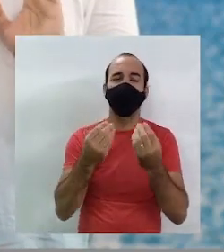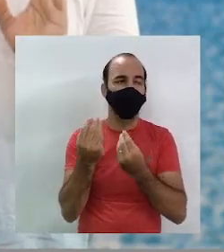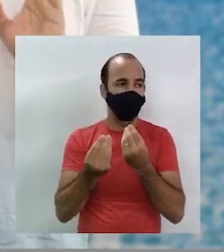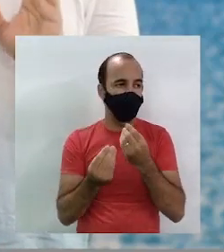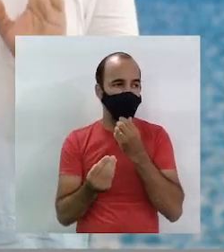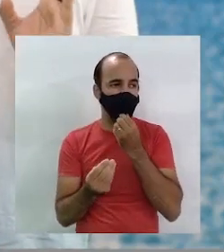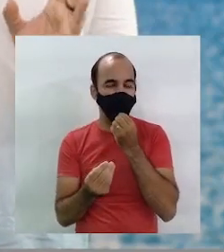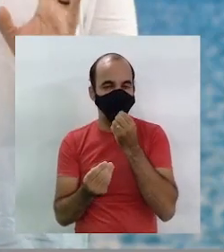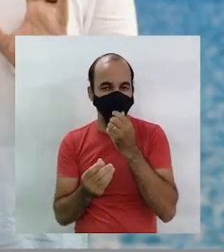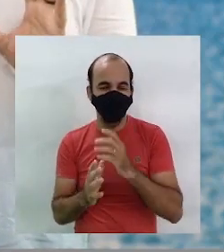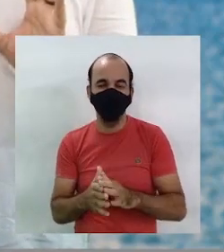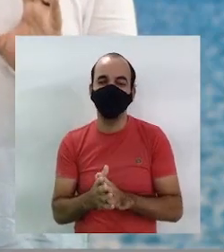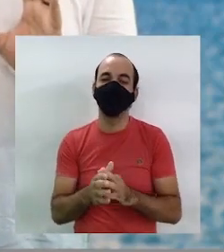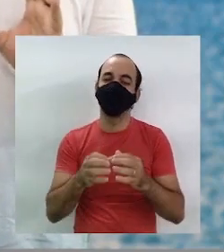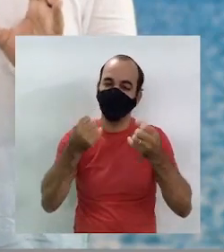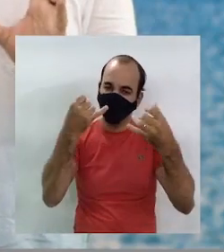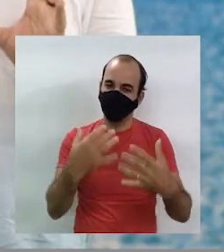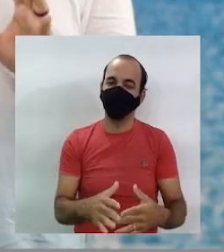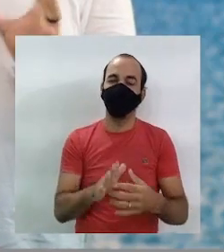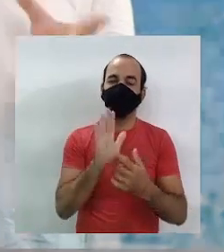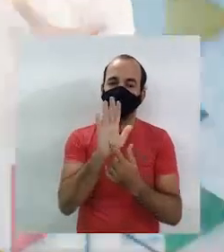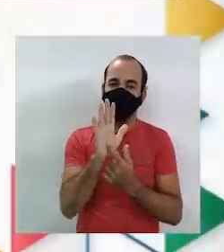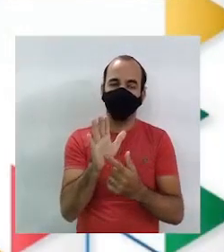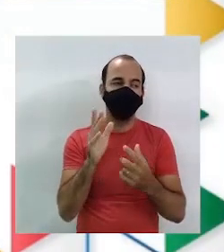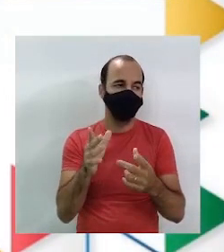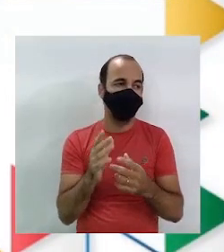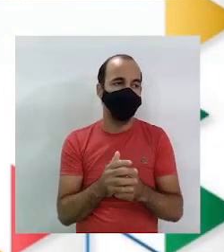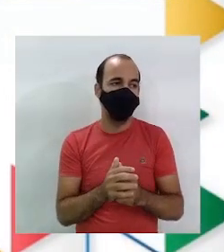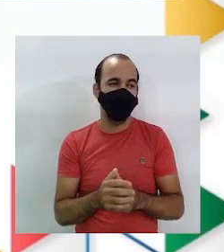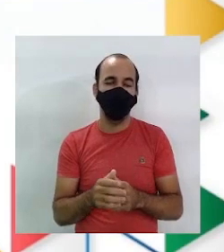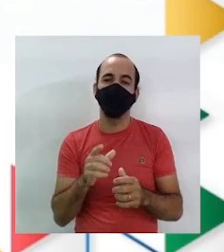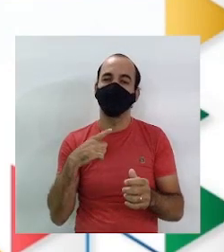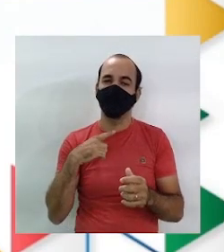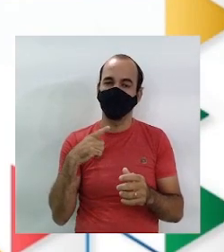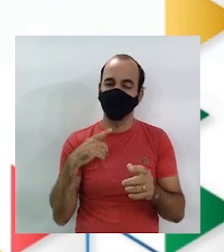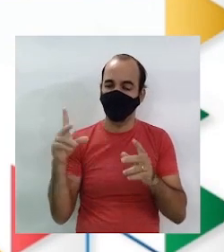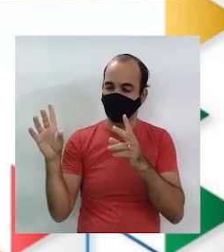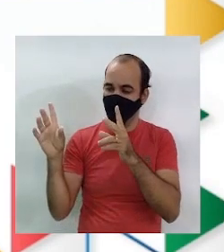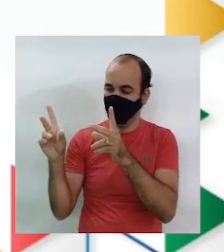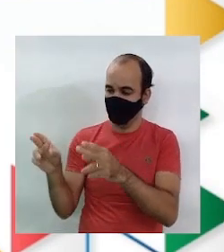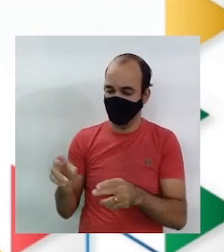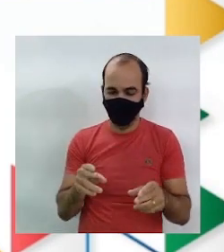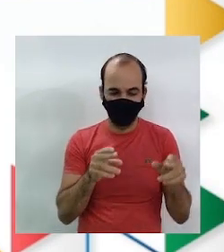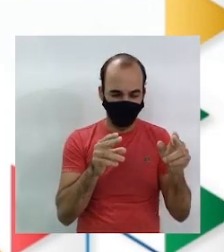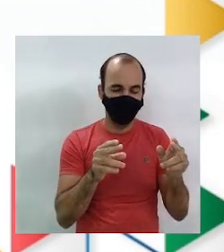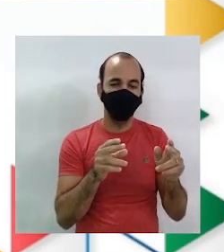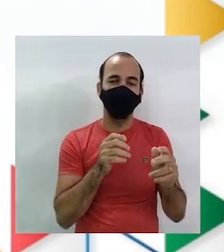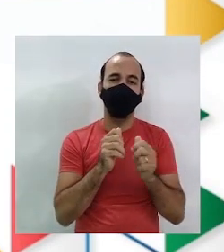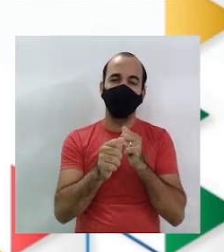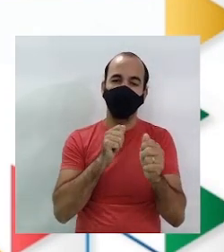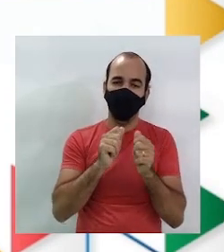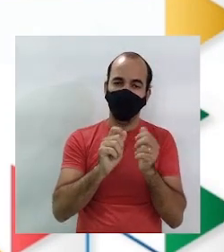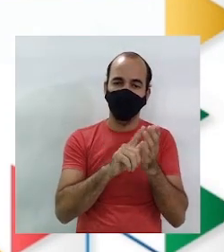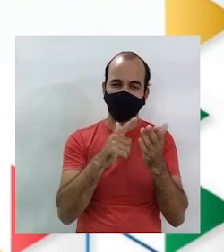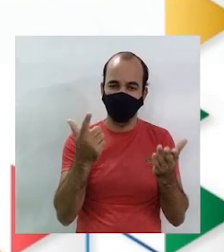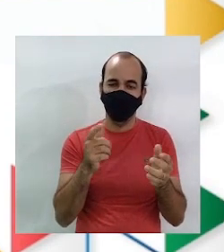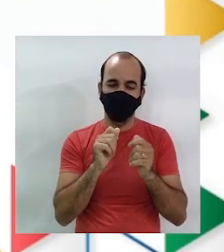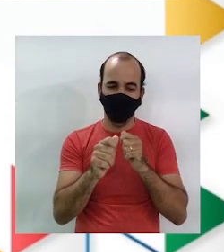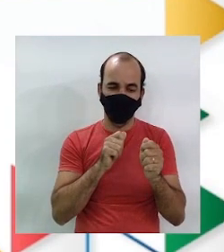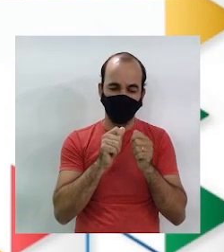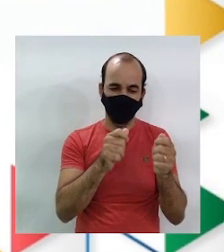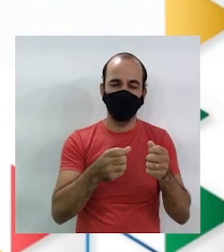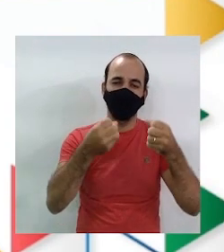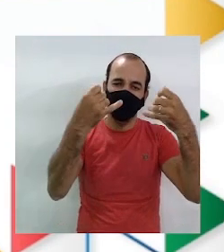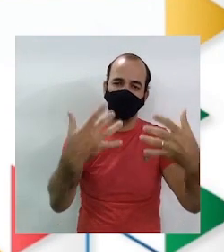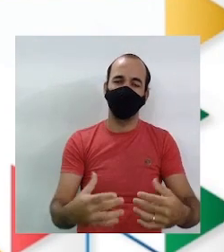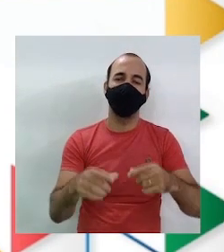trouxe aqui para a gente dar uma olhadinha num trecho de uma entrevista que o Francisco Brenan deu, em que ele vai dizer o seguinte, vamos ver aí